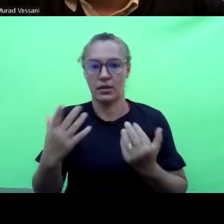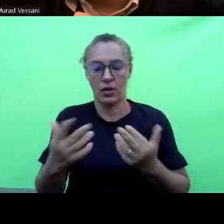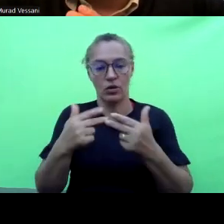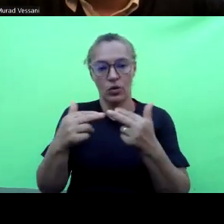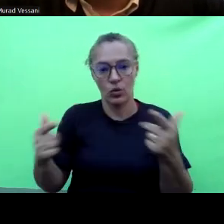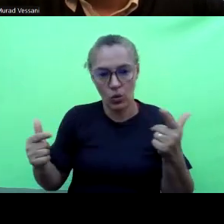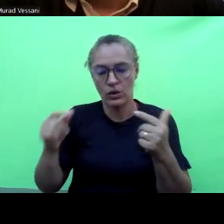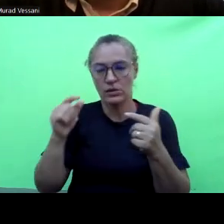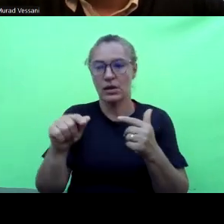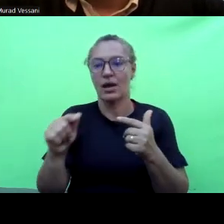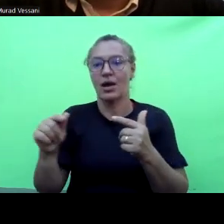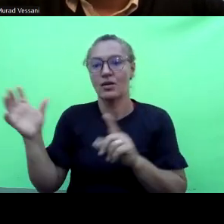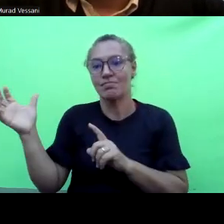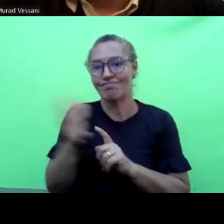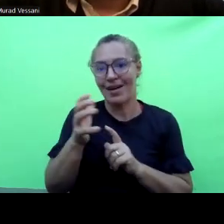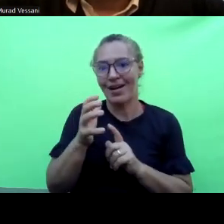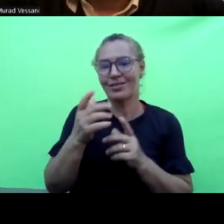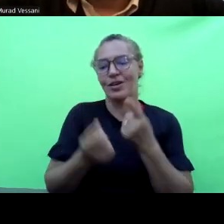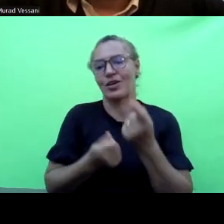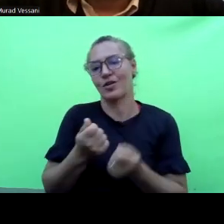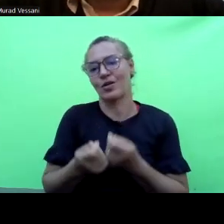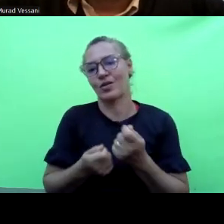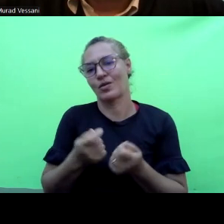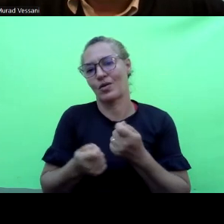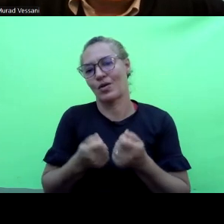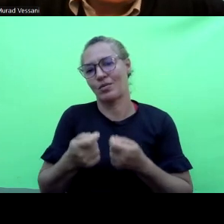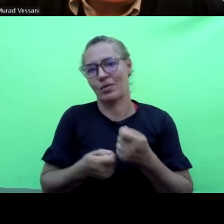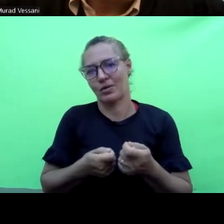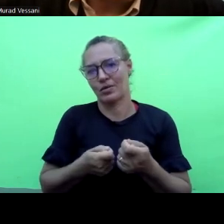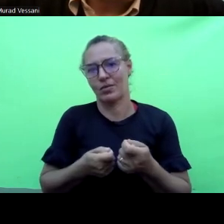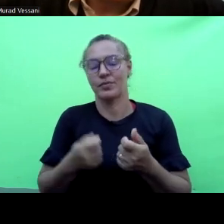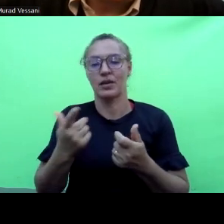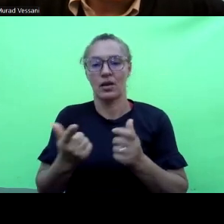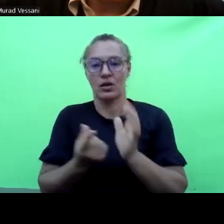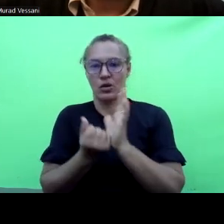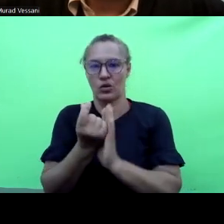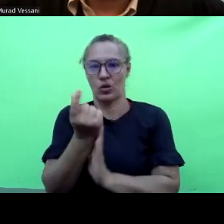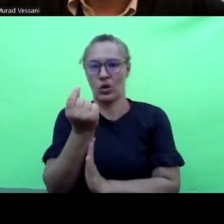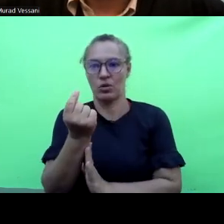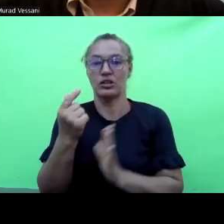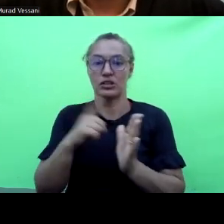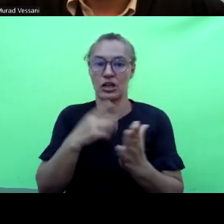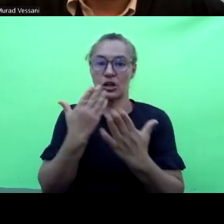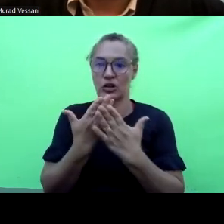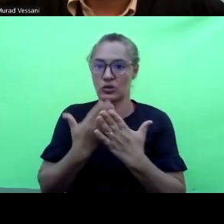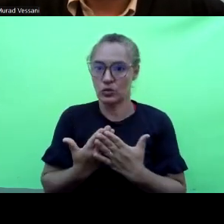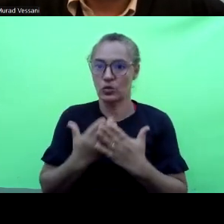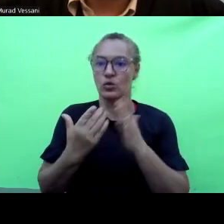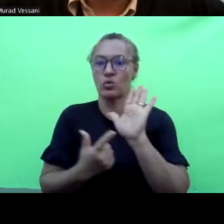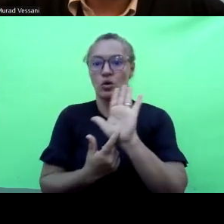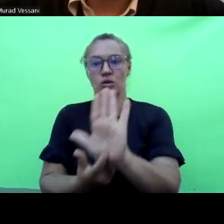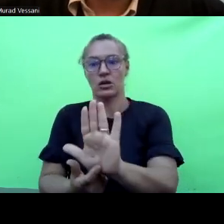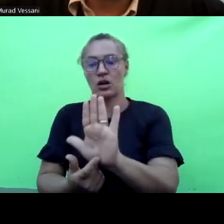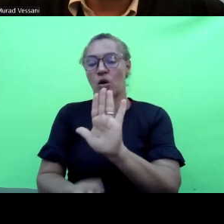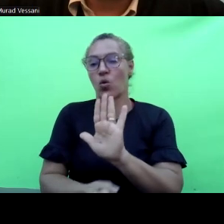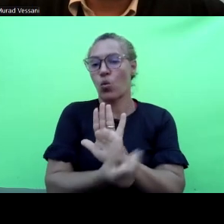impacto econômico da doença, né? Então, a gente tem estudos, especialmente nos Estados Unidos, mostrando a quantidade